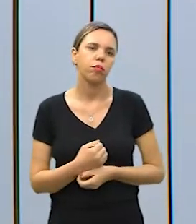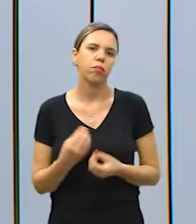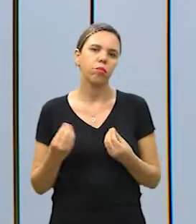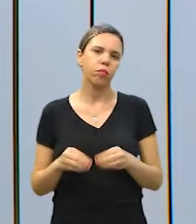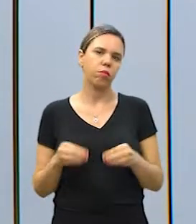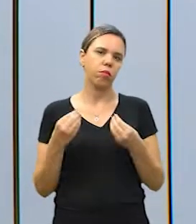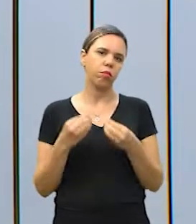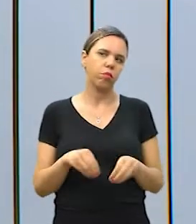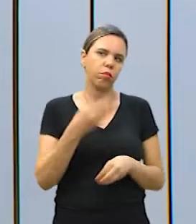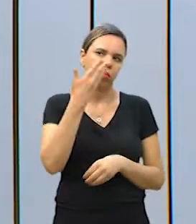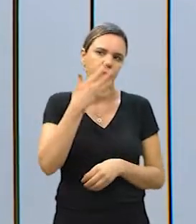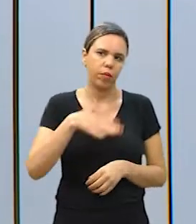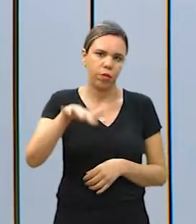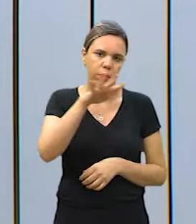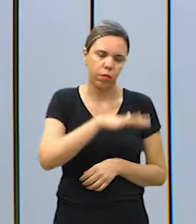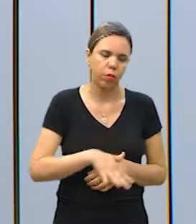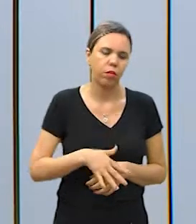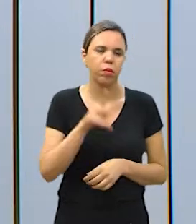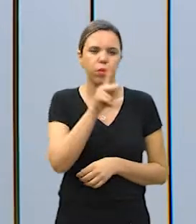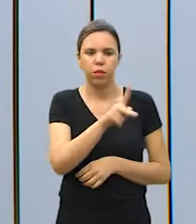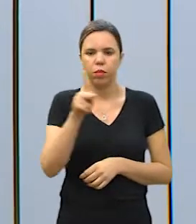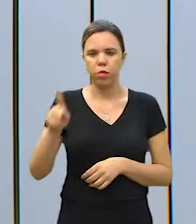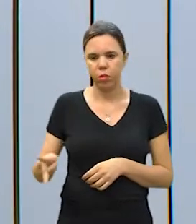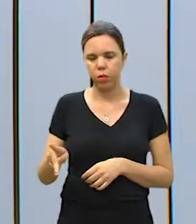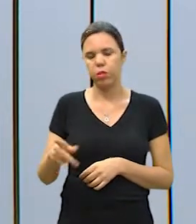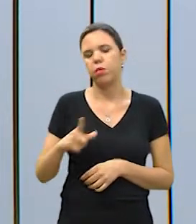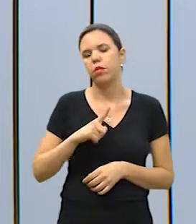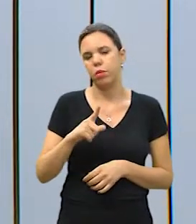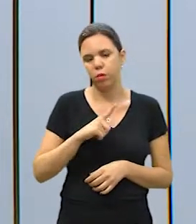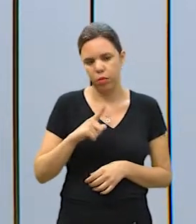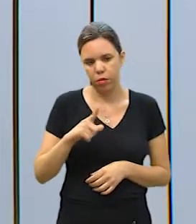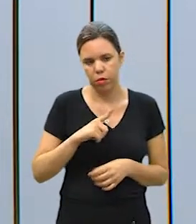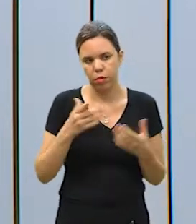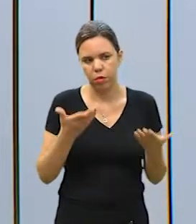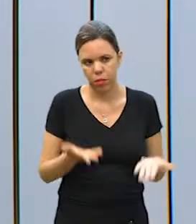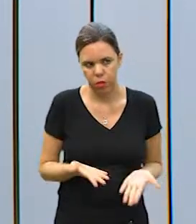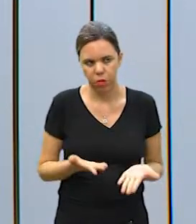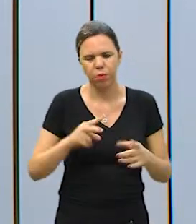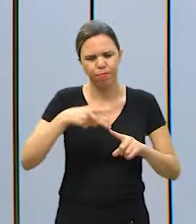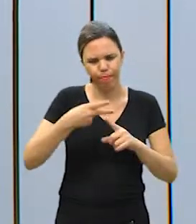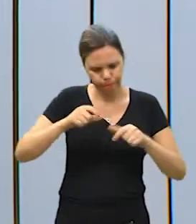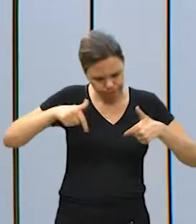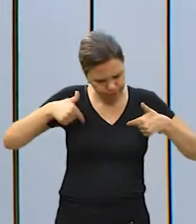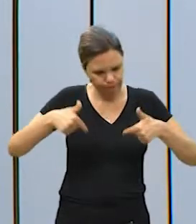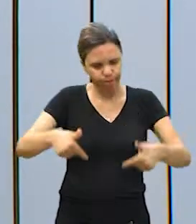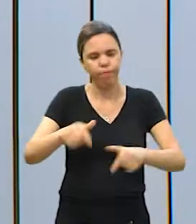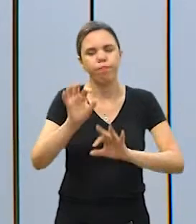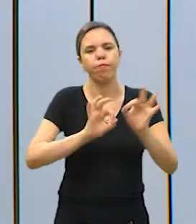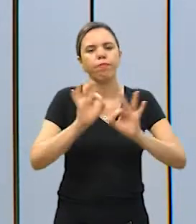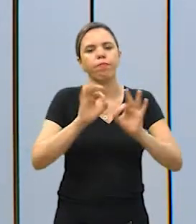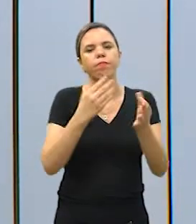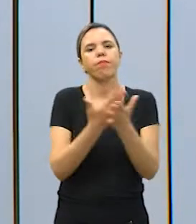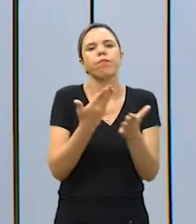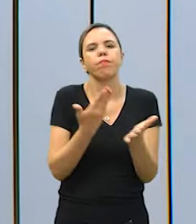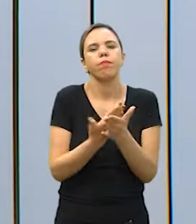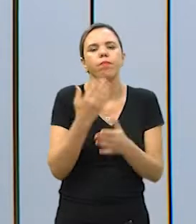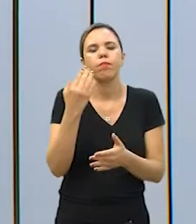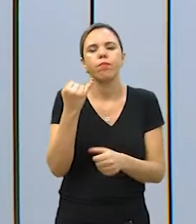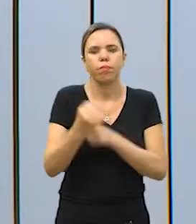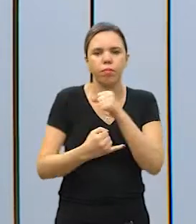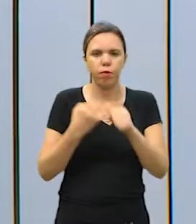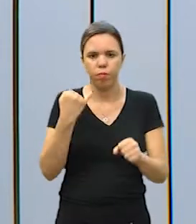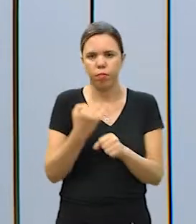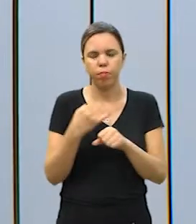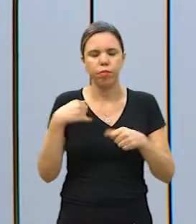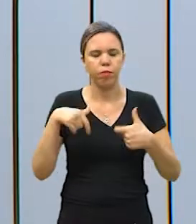altamente prejudicial às crianças, aos professores que tiveram que se desdobrar, preparando aulas